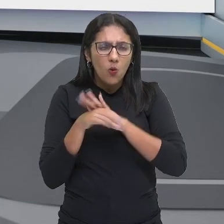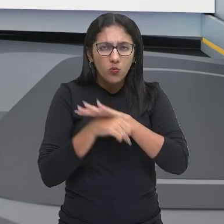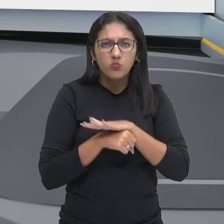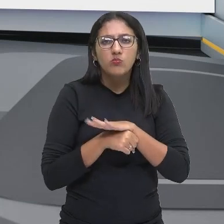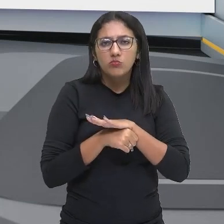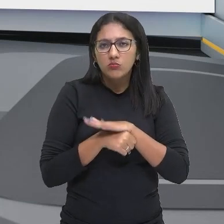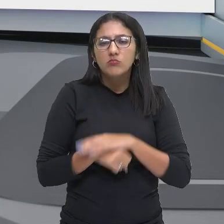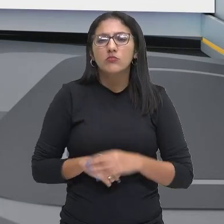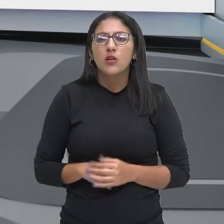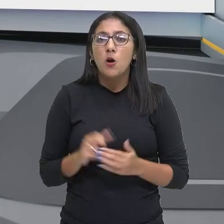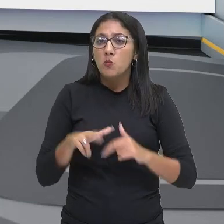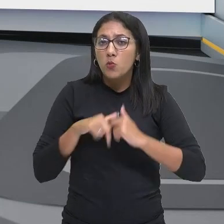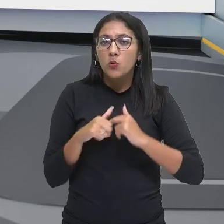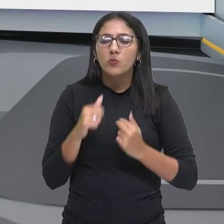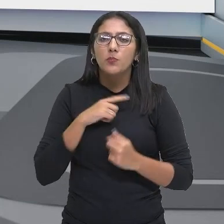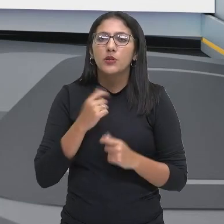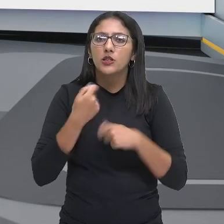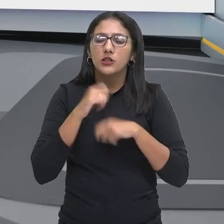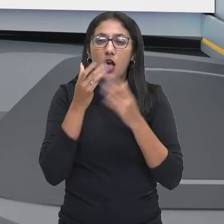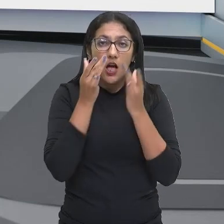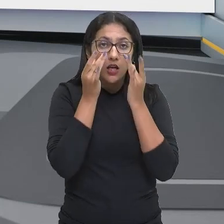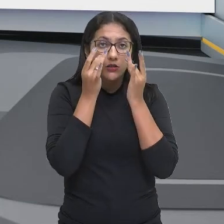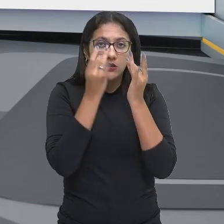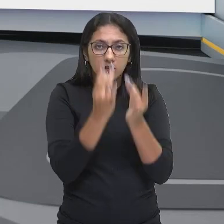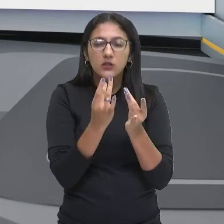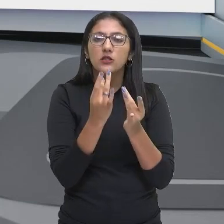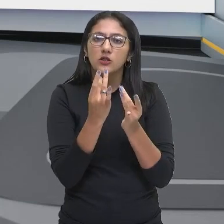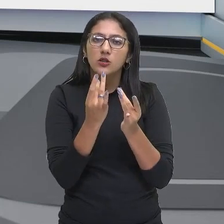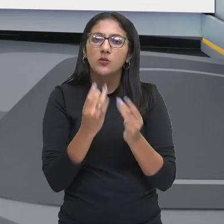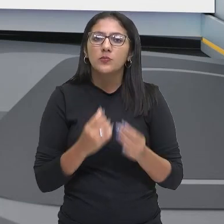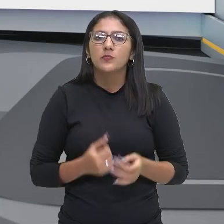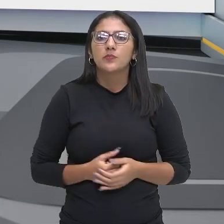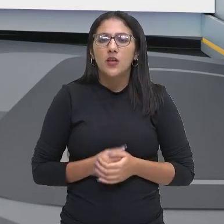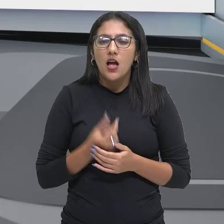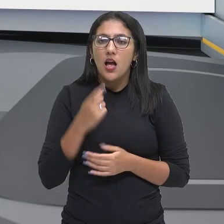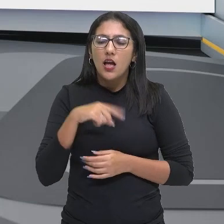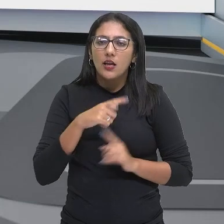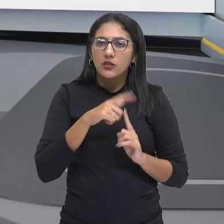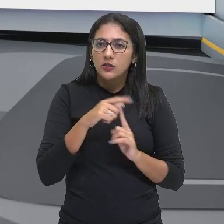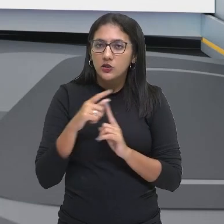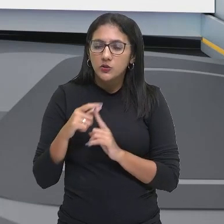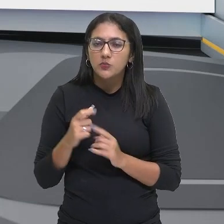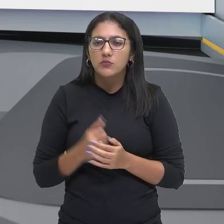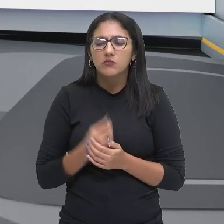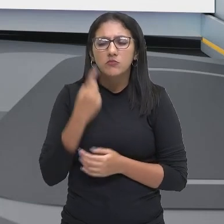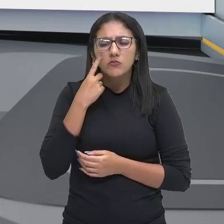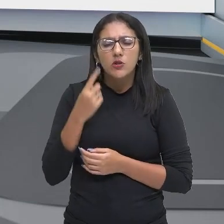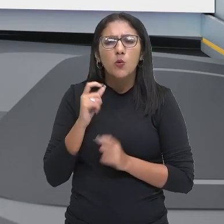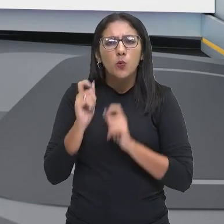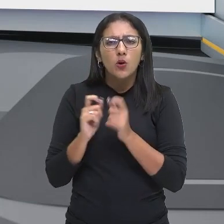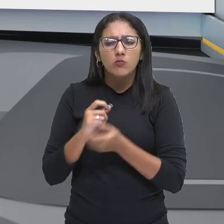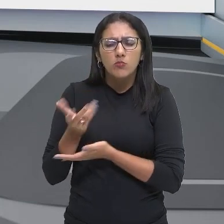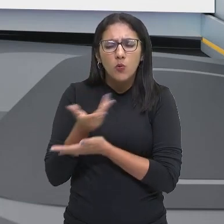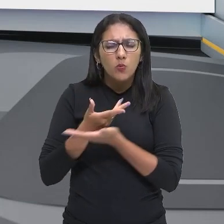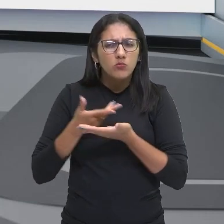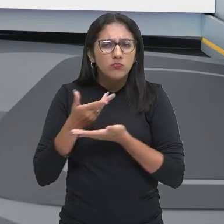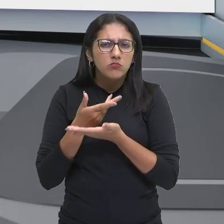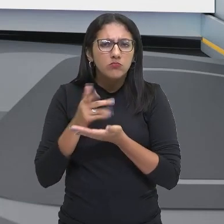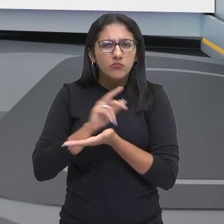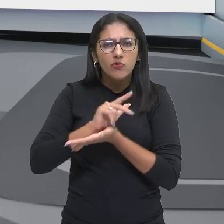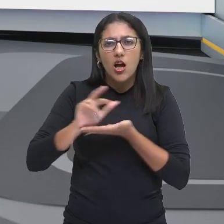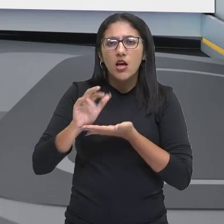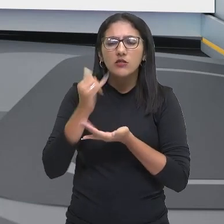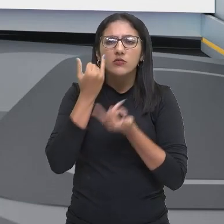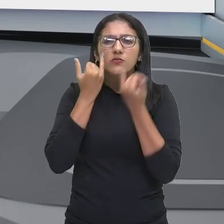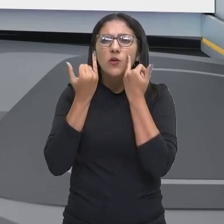Por isso é preciso estar atento ao phishing, o compartilhamento de informações